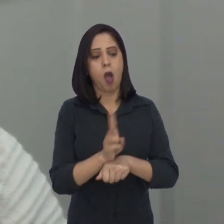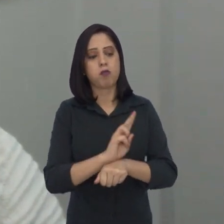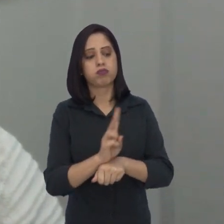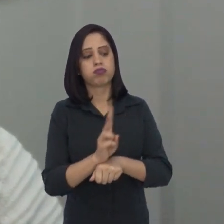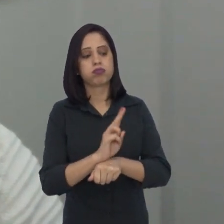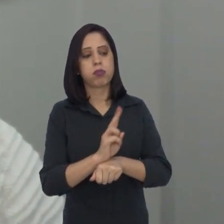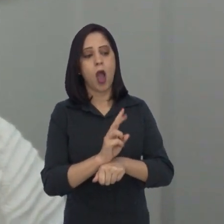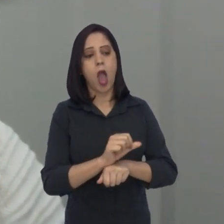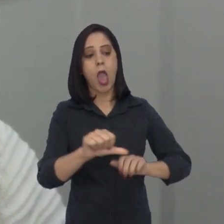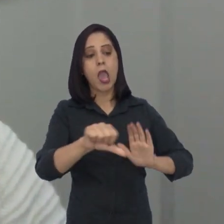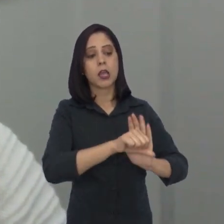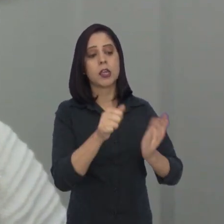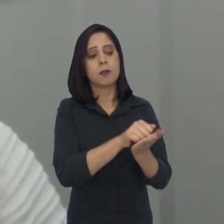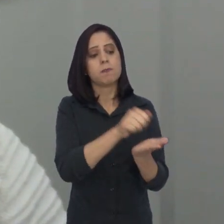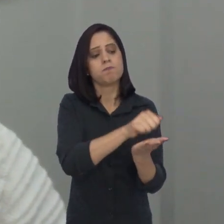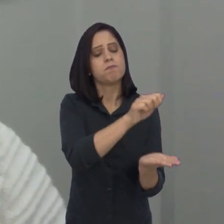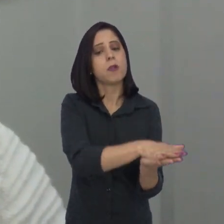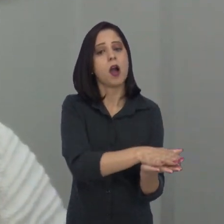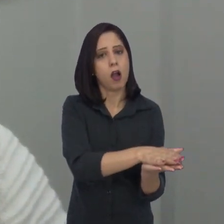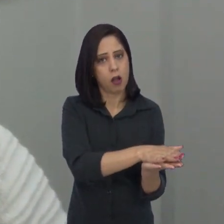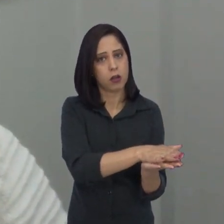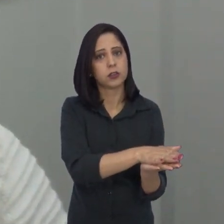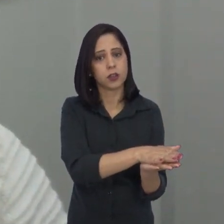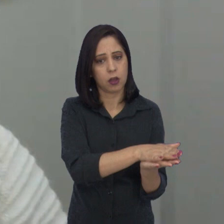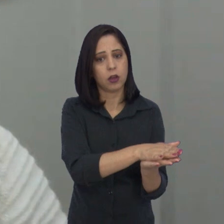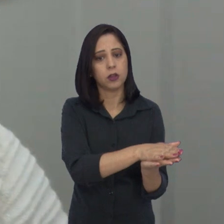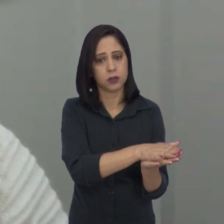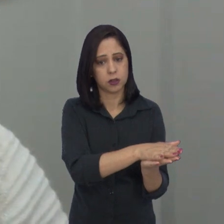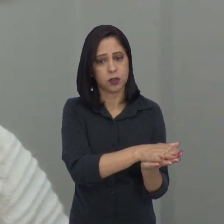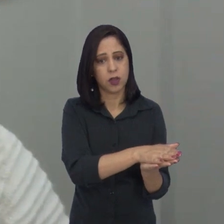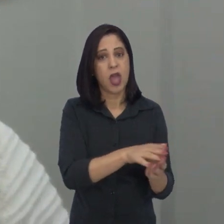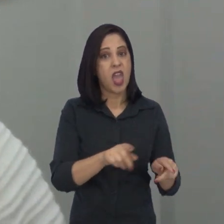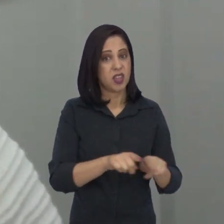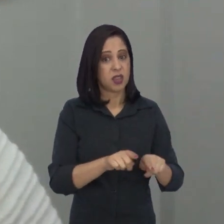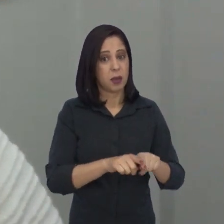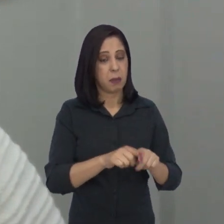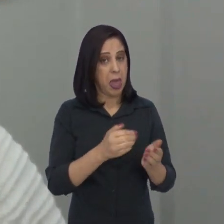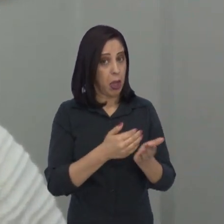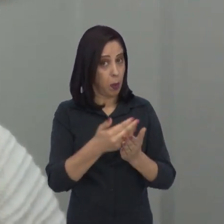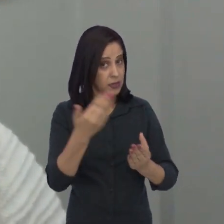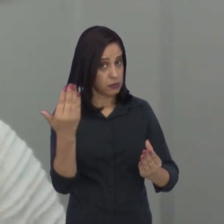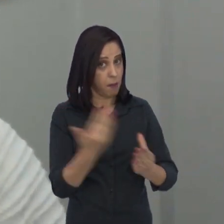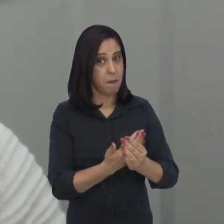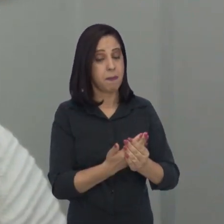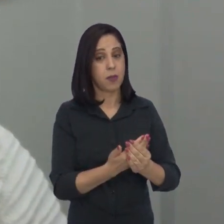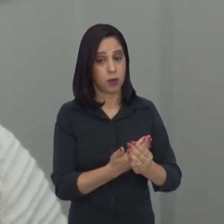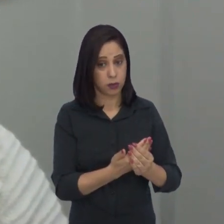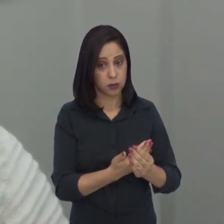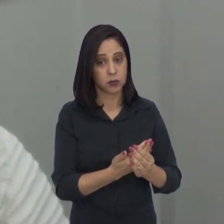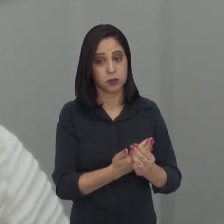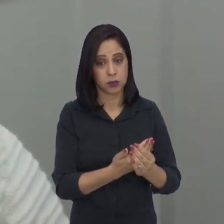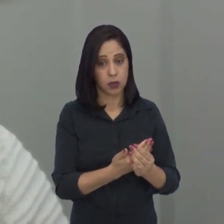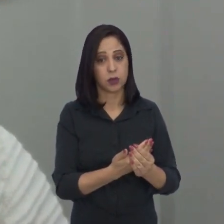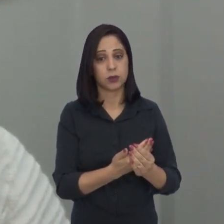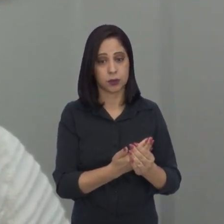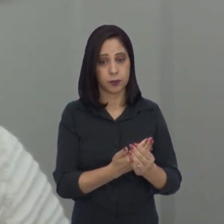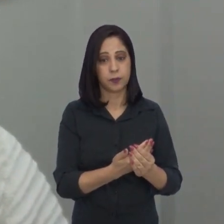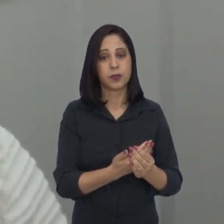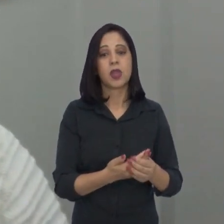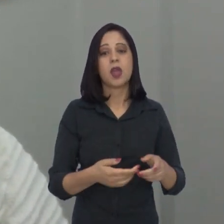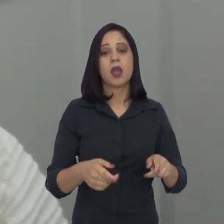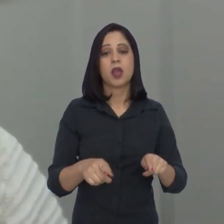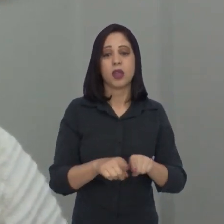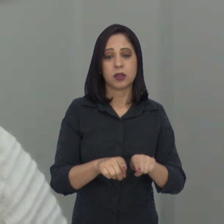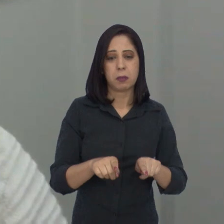essas vendas e entrar mesmo com os processos criminais, fazer essas pessoas